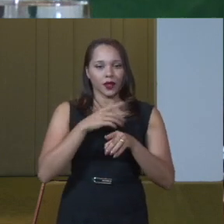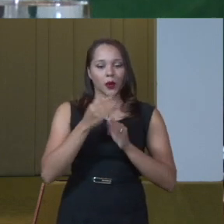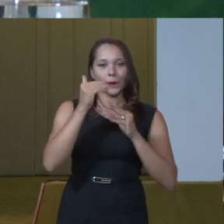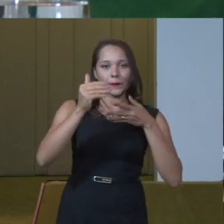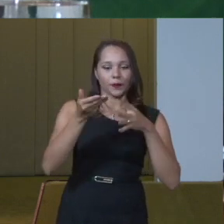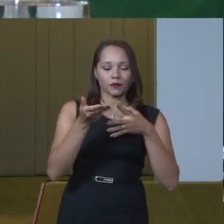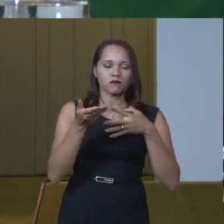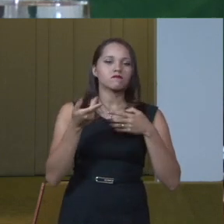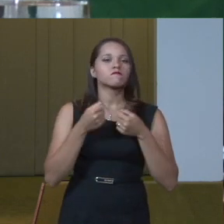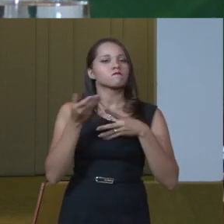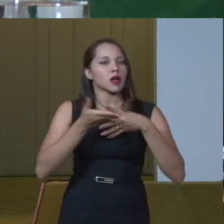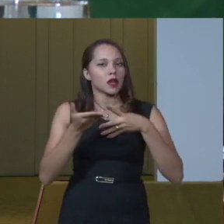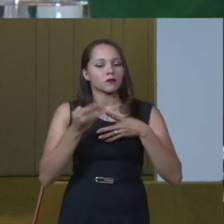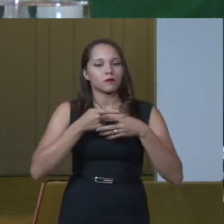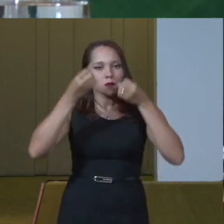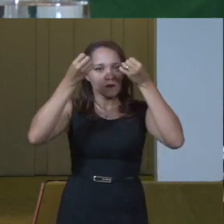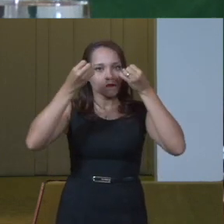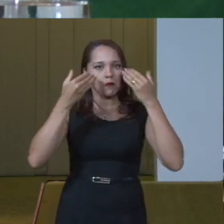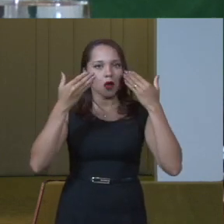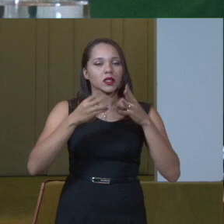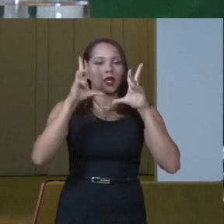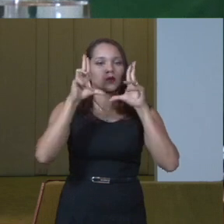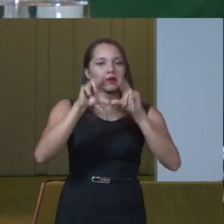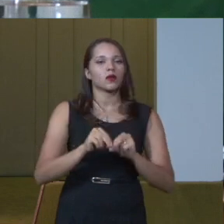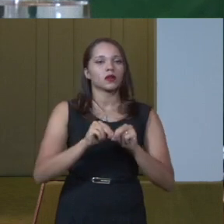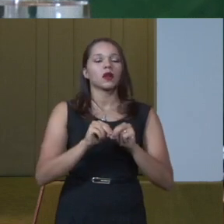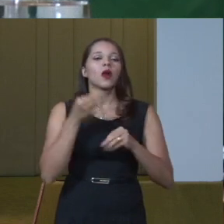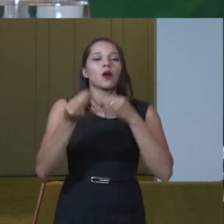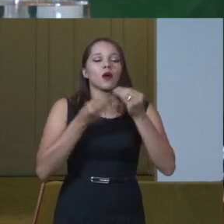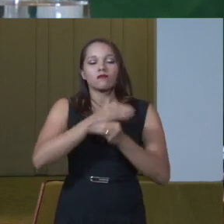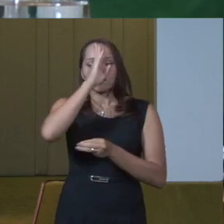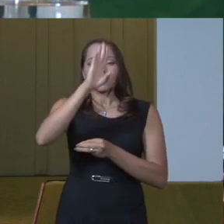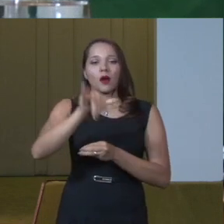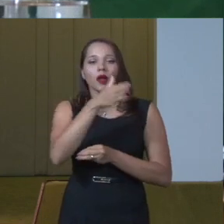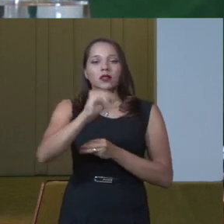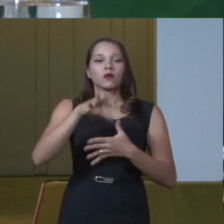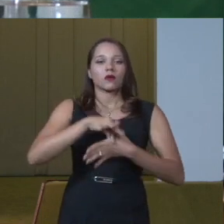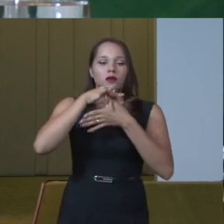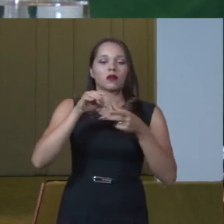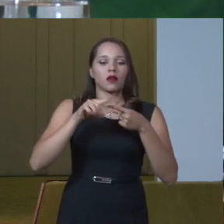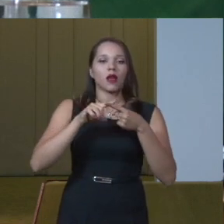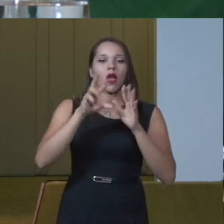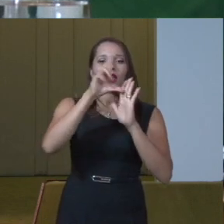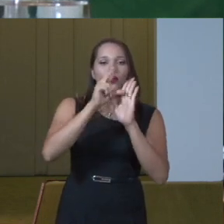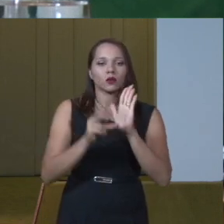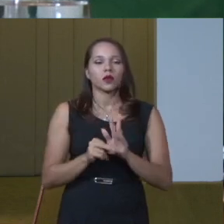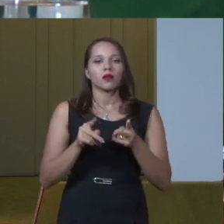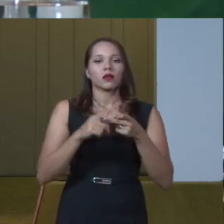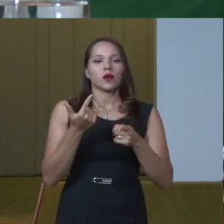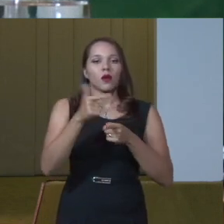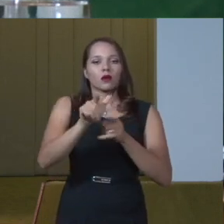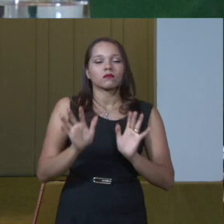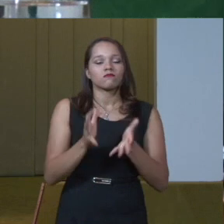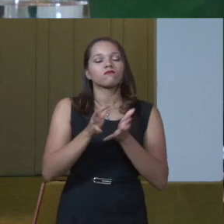o parágrafo que enumera também, de forma resumida, algumas das nossas principais iniciativas no Conselho, entre resoluções e outras iniciativas